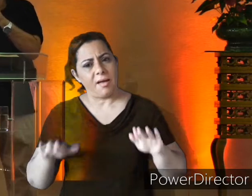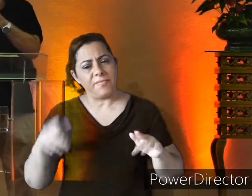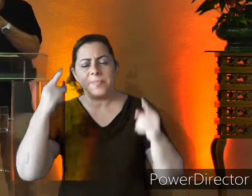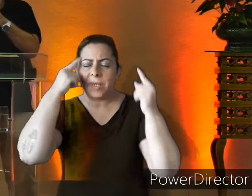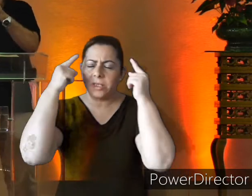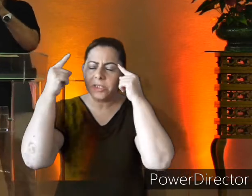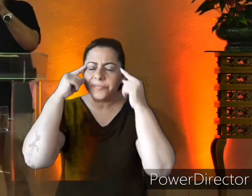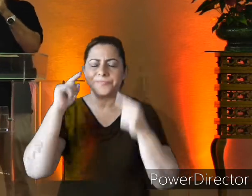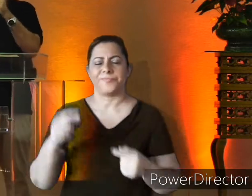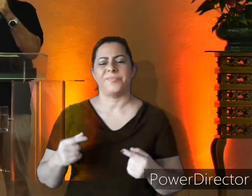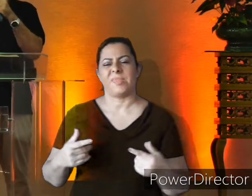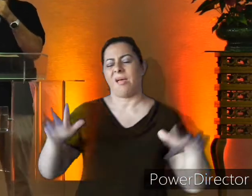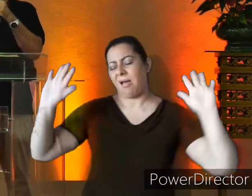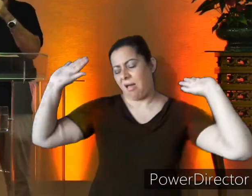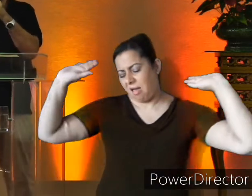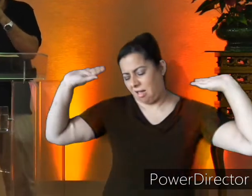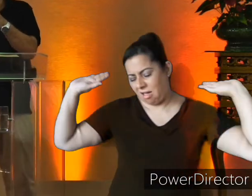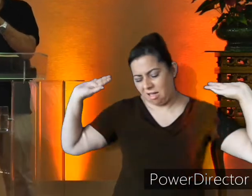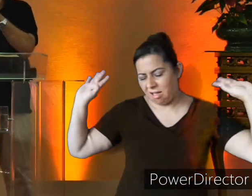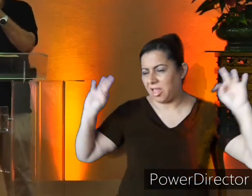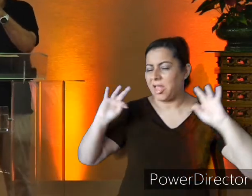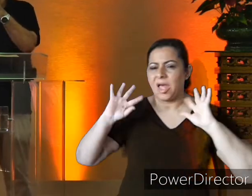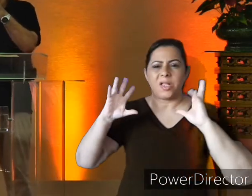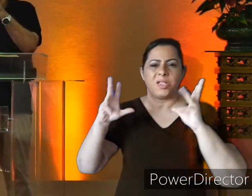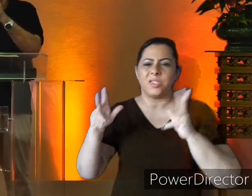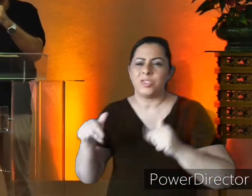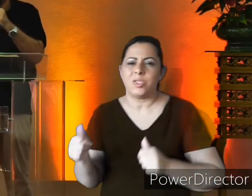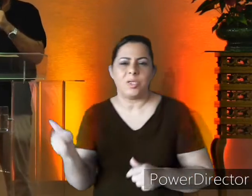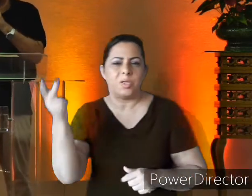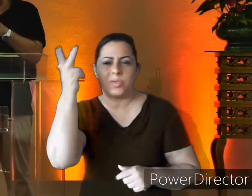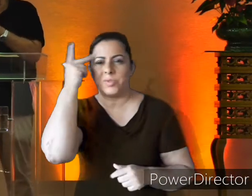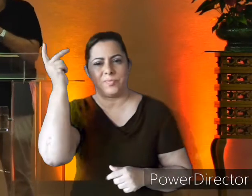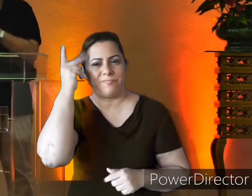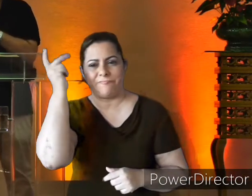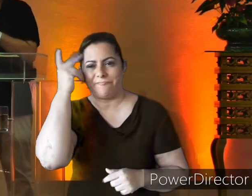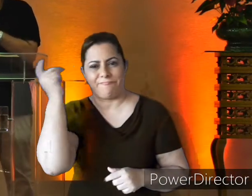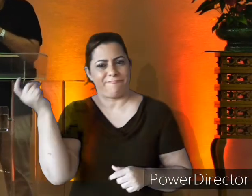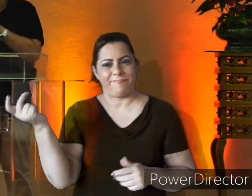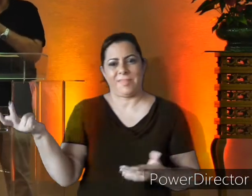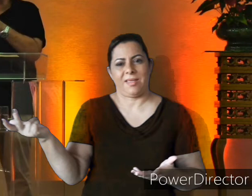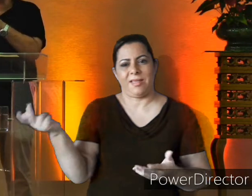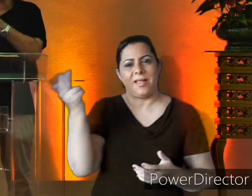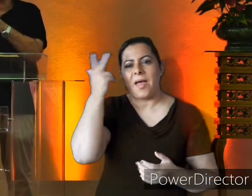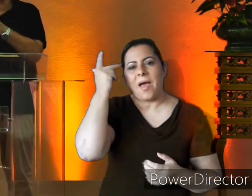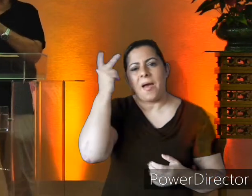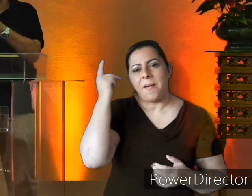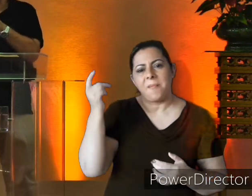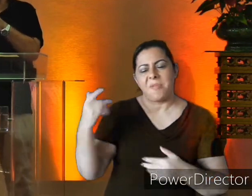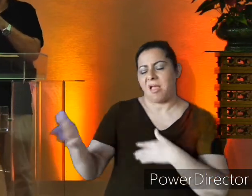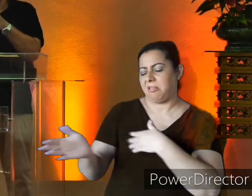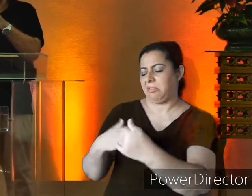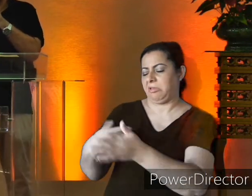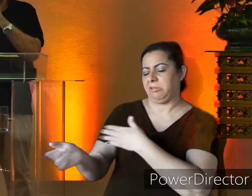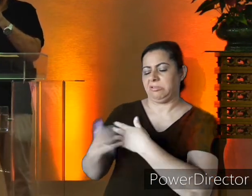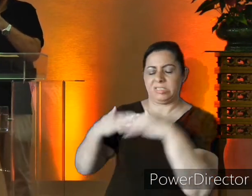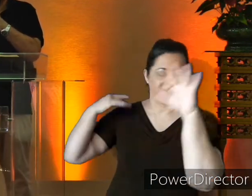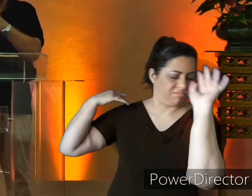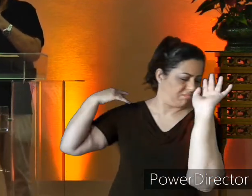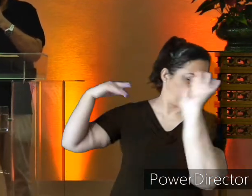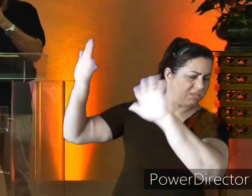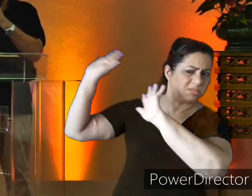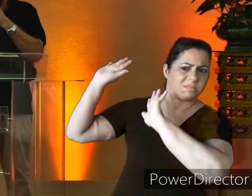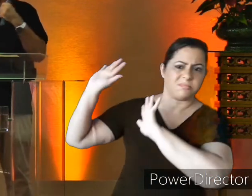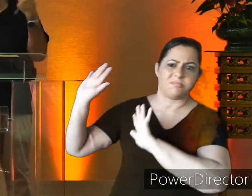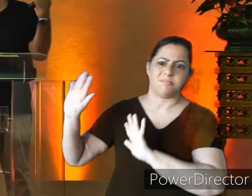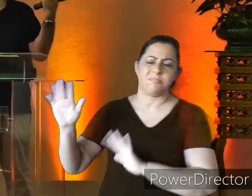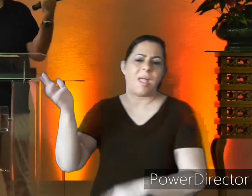é o destino, faz parte da vida, faz parte do campo natural.